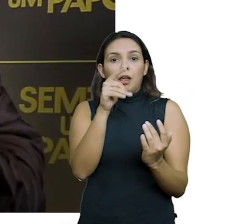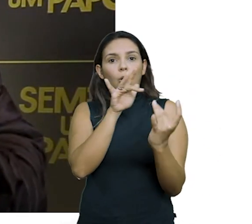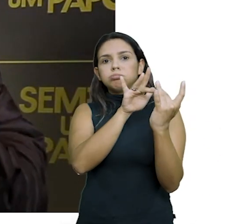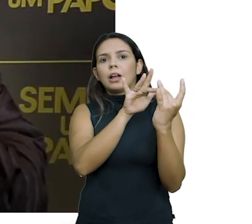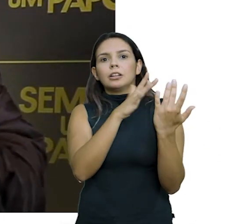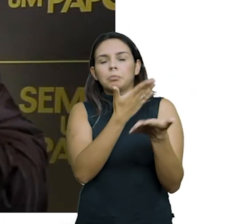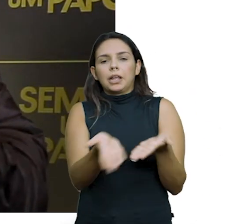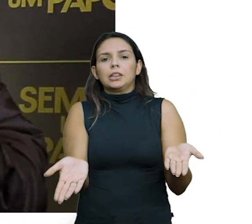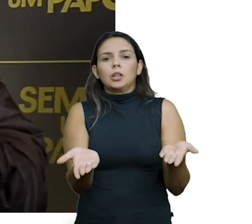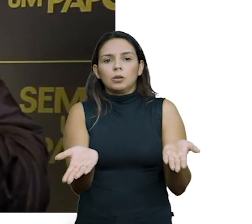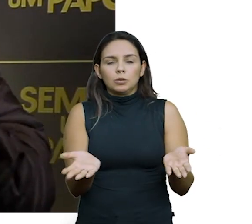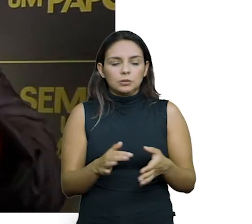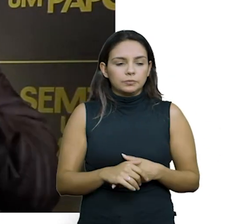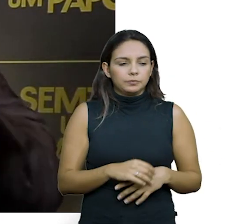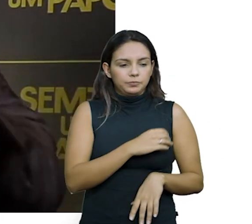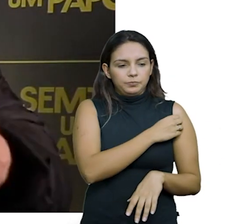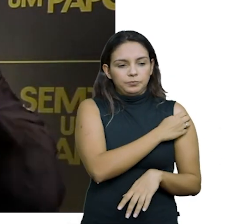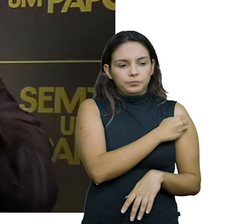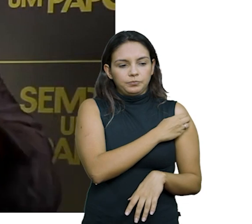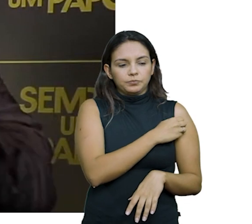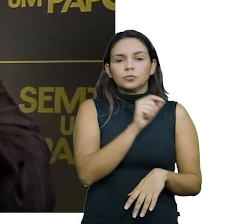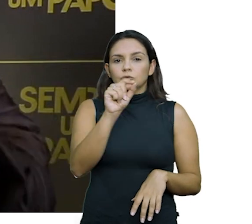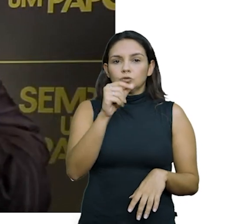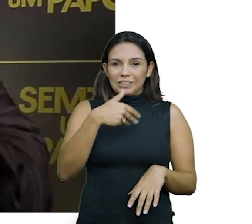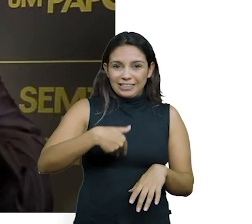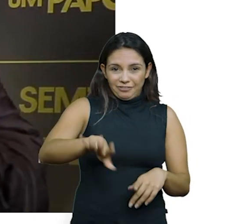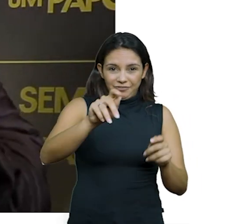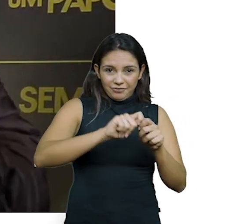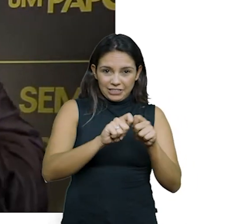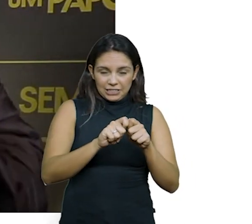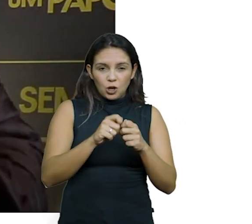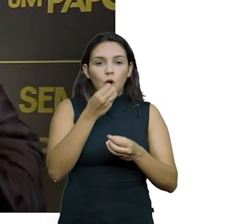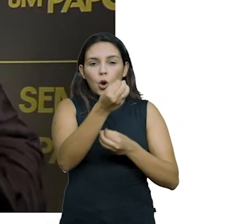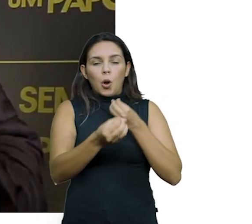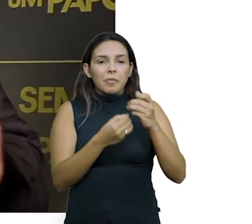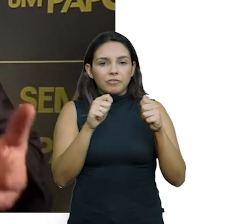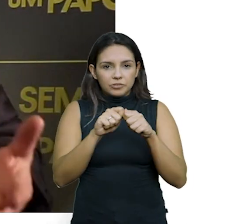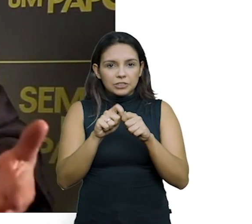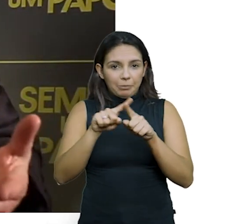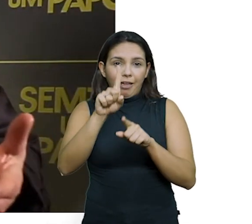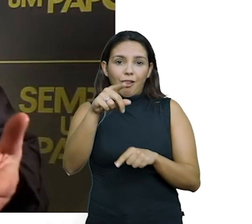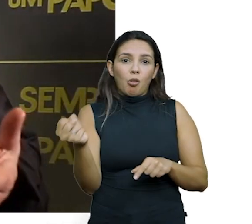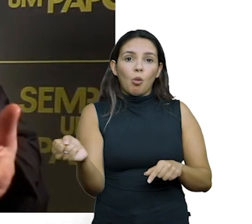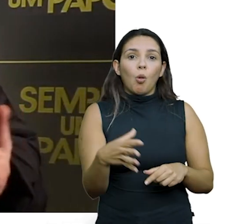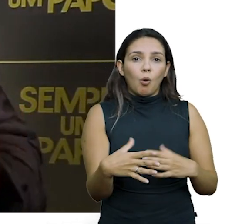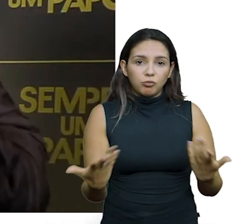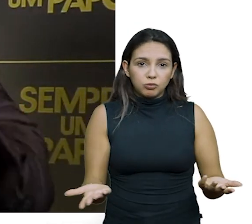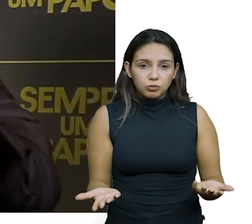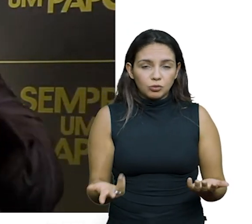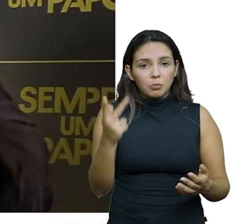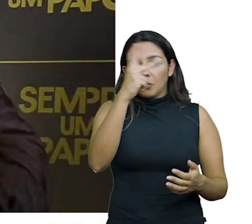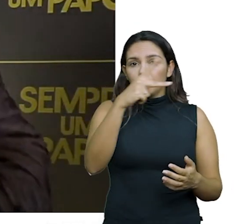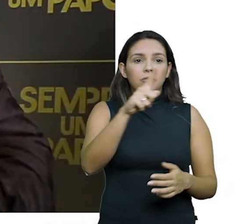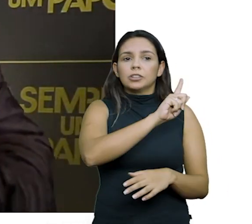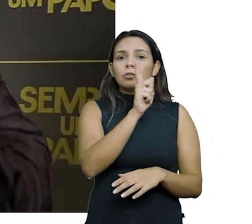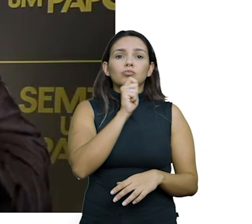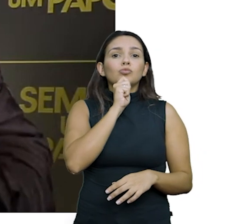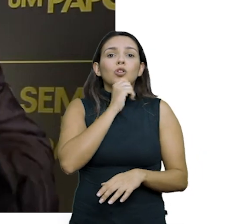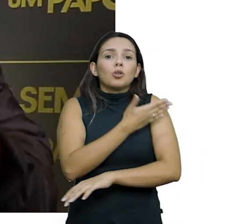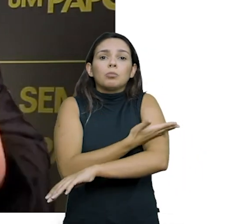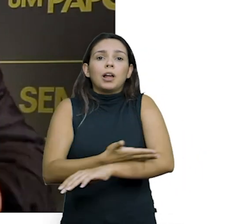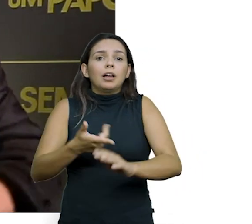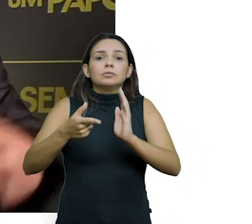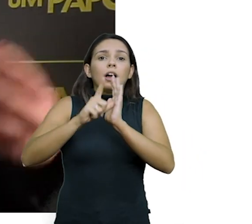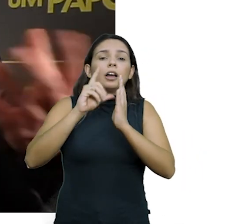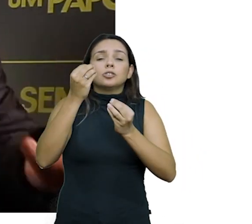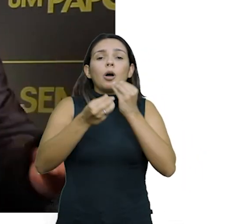existe. Então, o que passar, o que fazer, como fazer também é novo. Nem os professores, nem a escola,